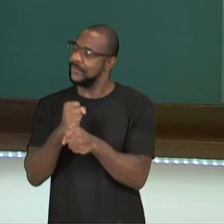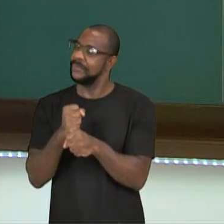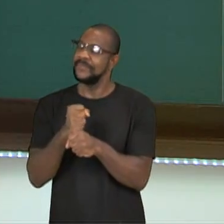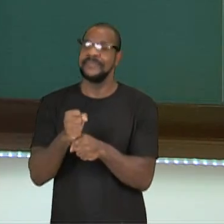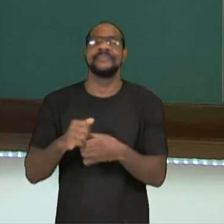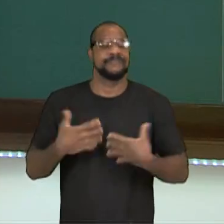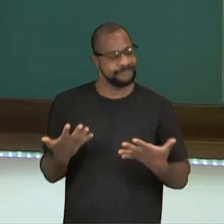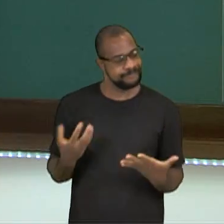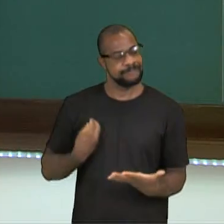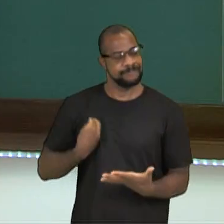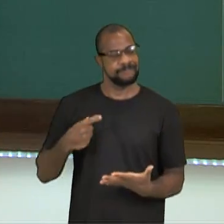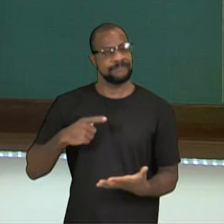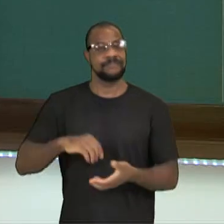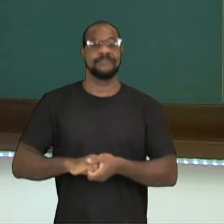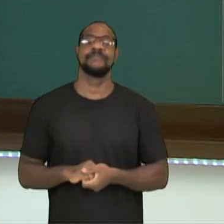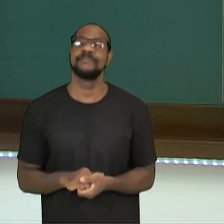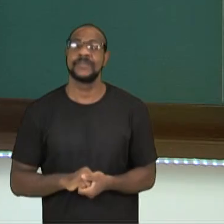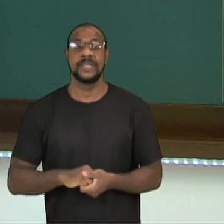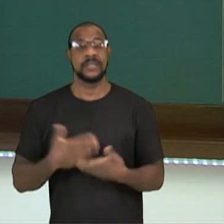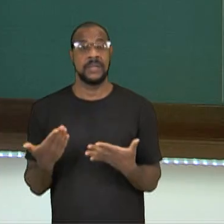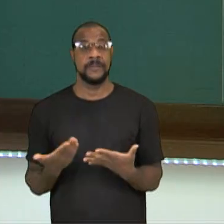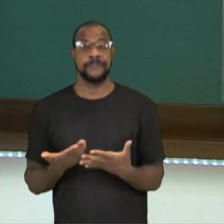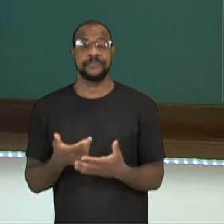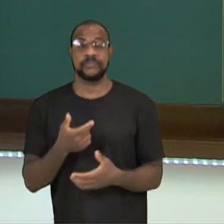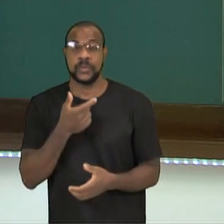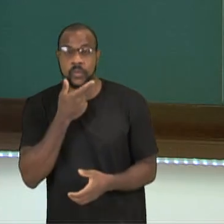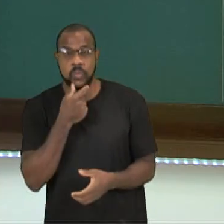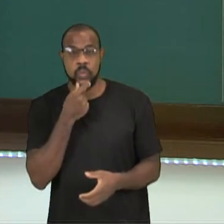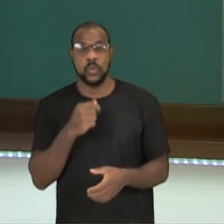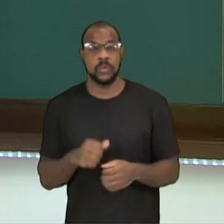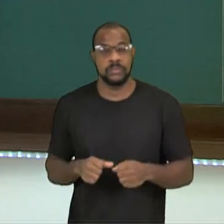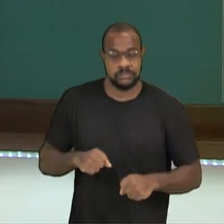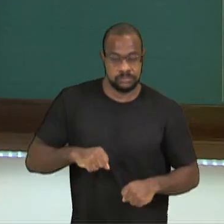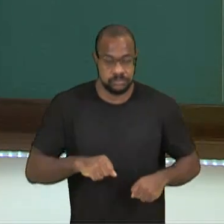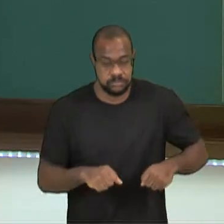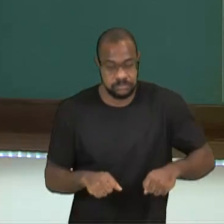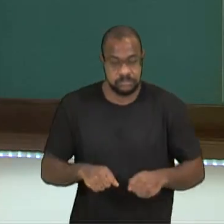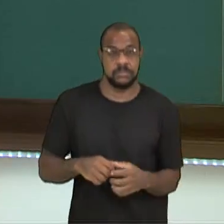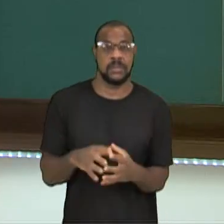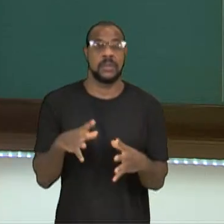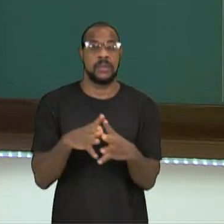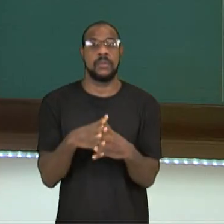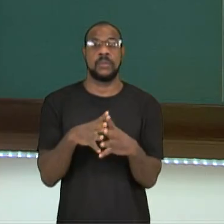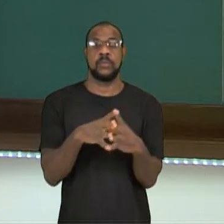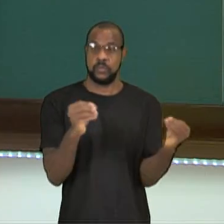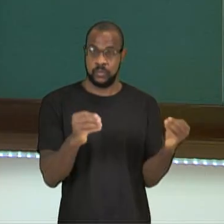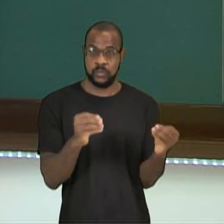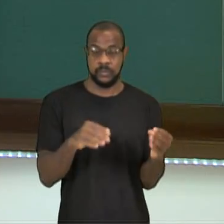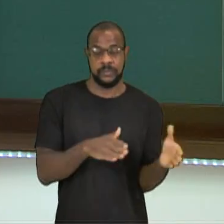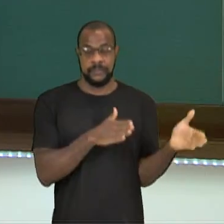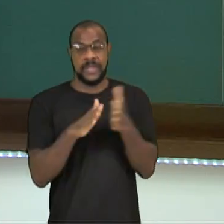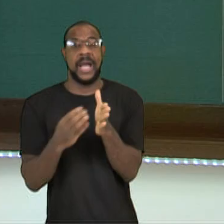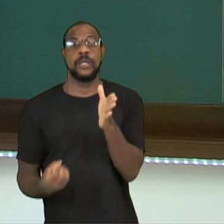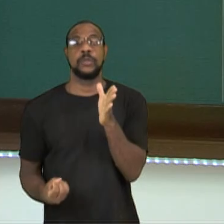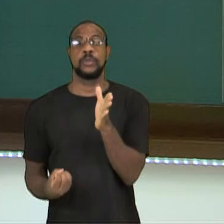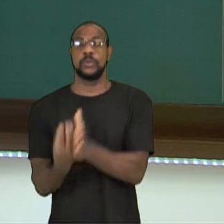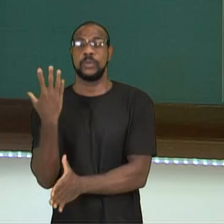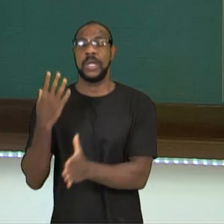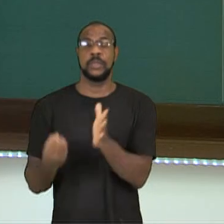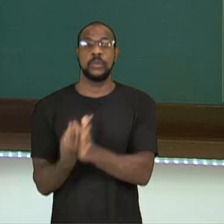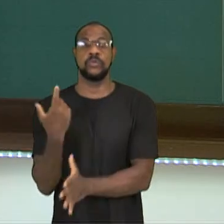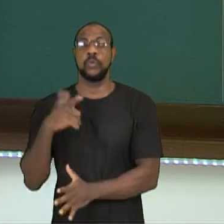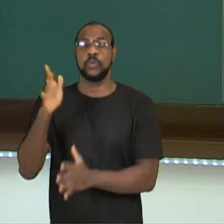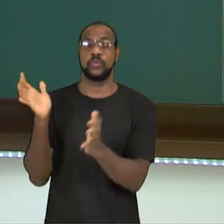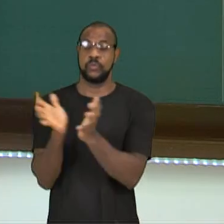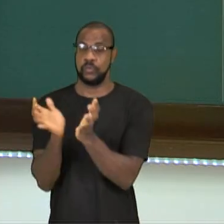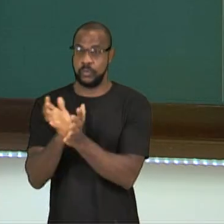Então, esse Homo erectus desaparece e surgem duas outras linhas também que sobrevivem nesse período, que vocês vão ver daqui a